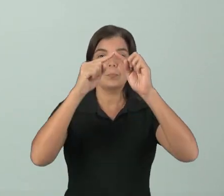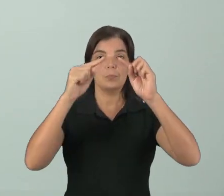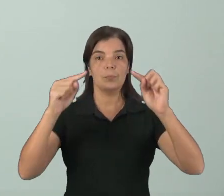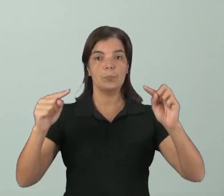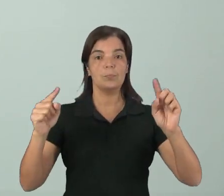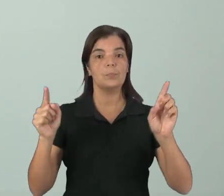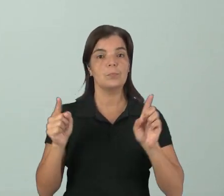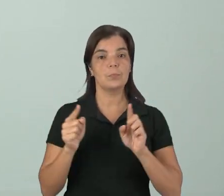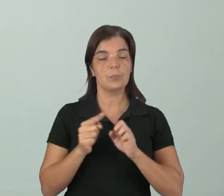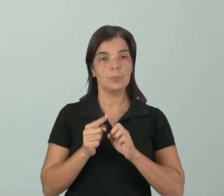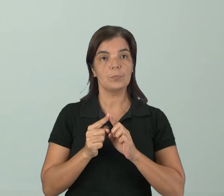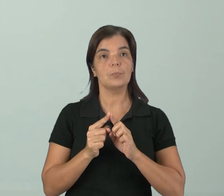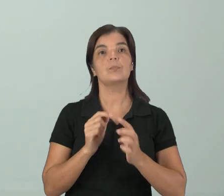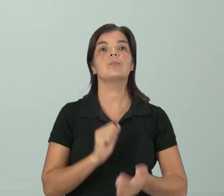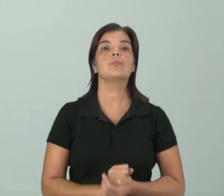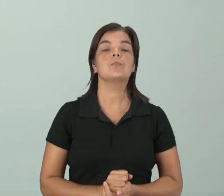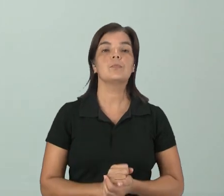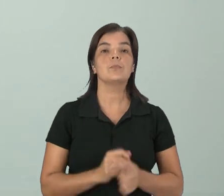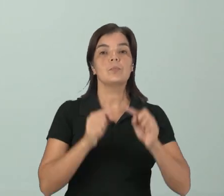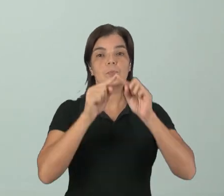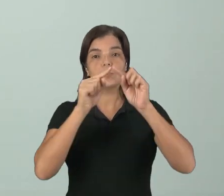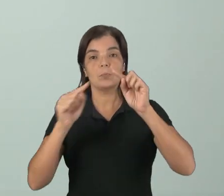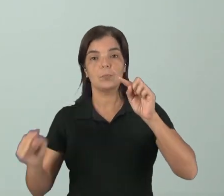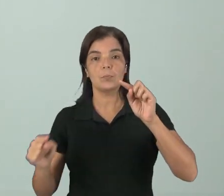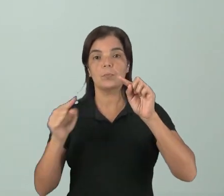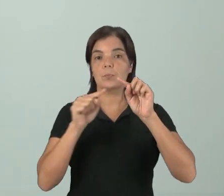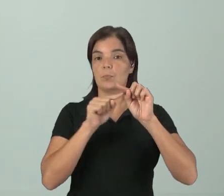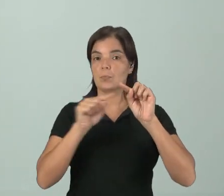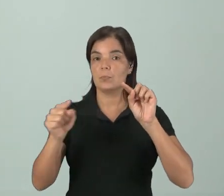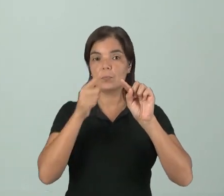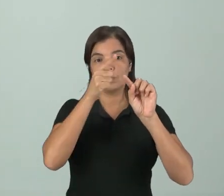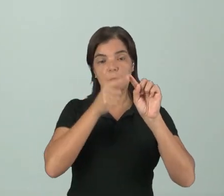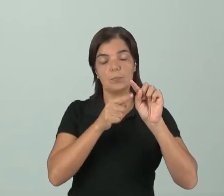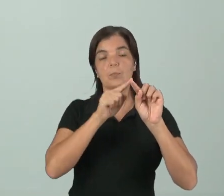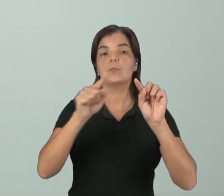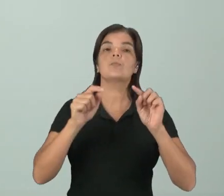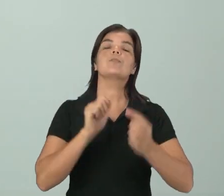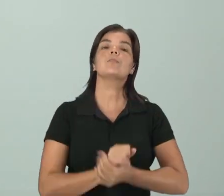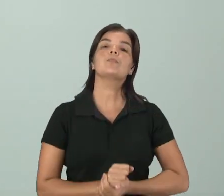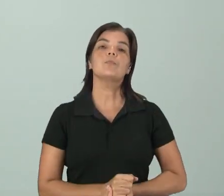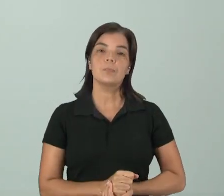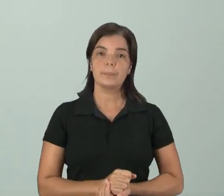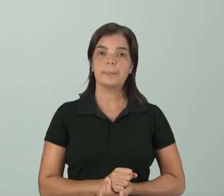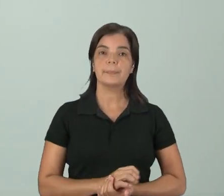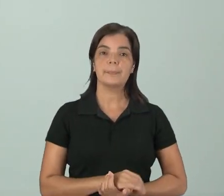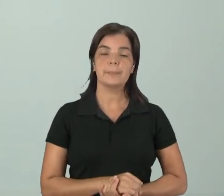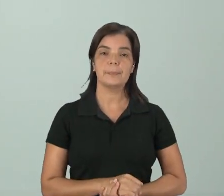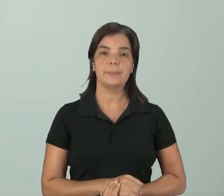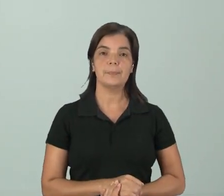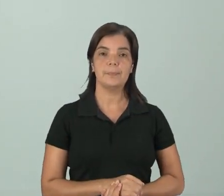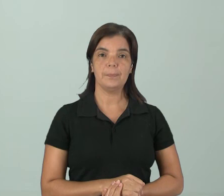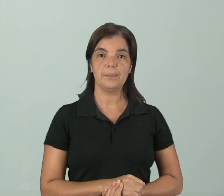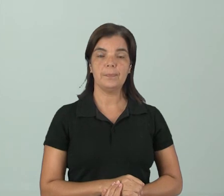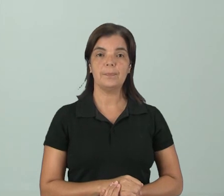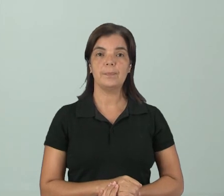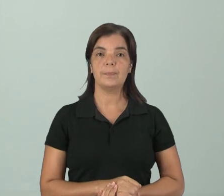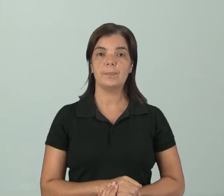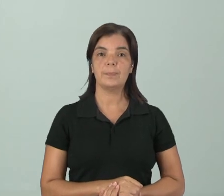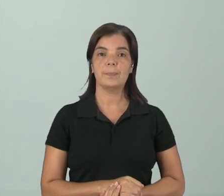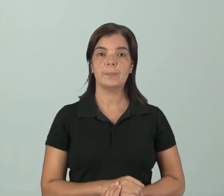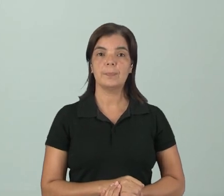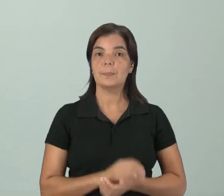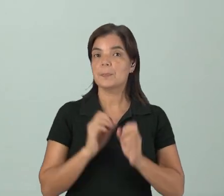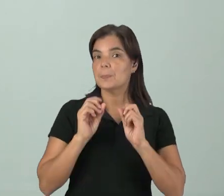diagonal maior vezes a menor e divide por 2, e o trapézio, base maior mais base menor vezes a altura e divide por